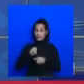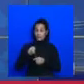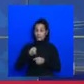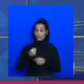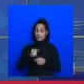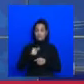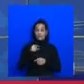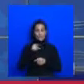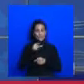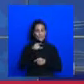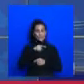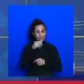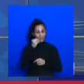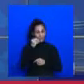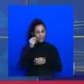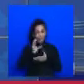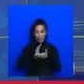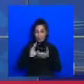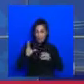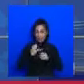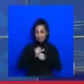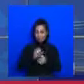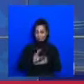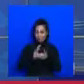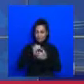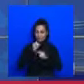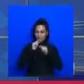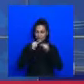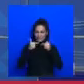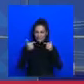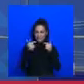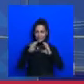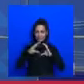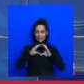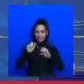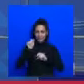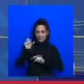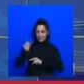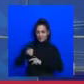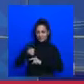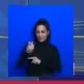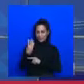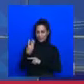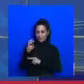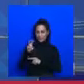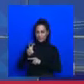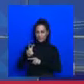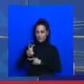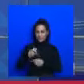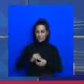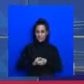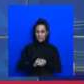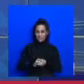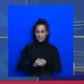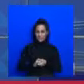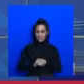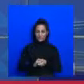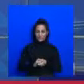números. Você tem chances, o prêmio está acumulado, boa sorte. Bola azul 45, azul número